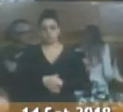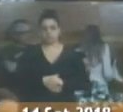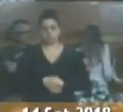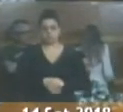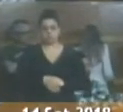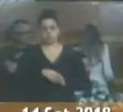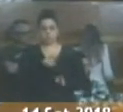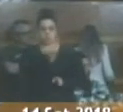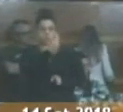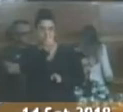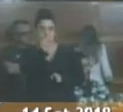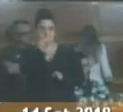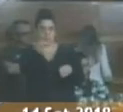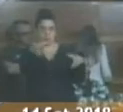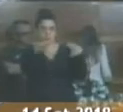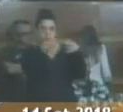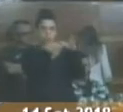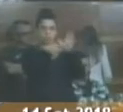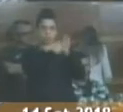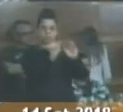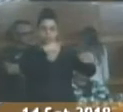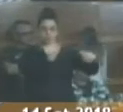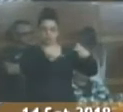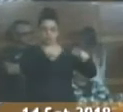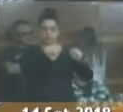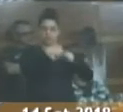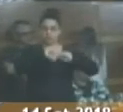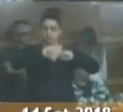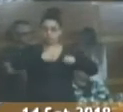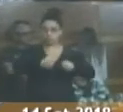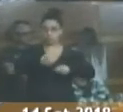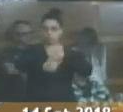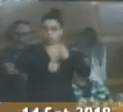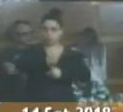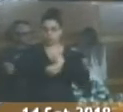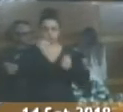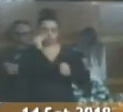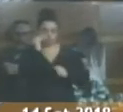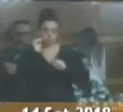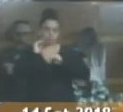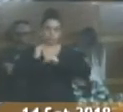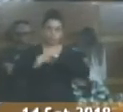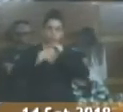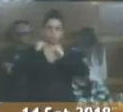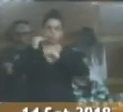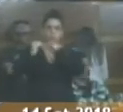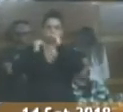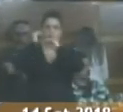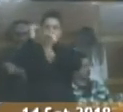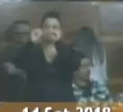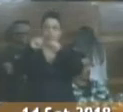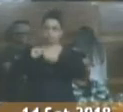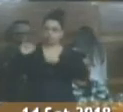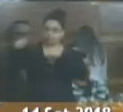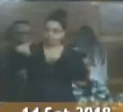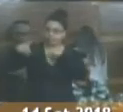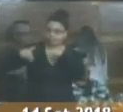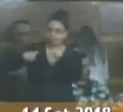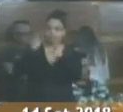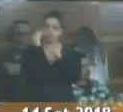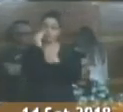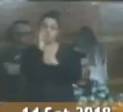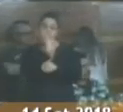nome já diz, né? Um grupo de trabalho é para trabalhar, é para conquistar, é para caminhar. Nem todo mundo vai